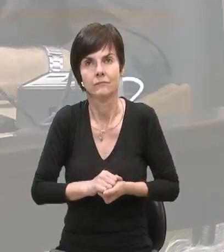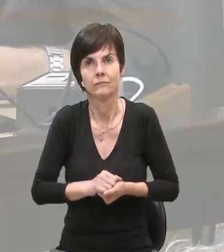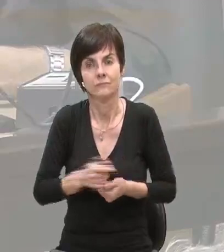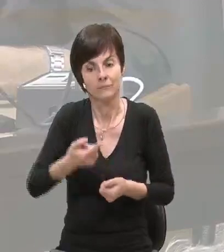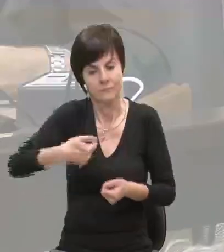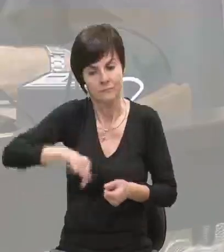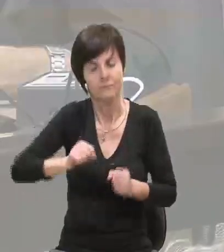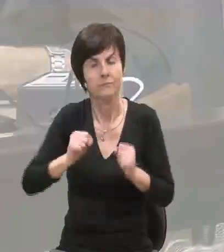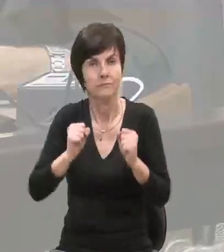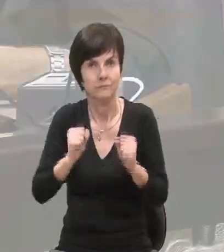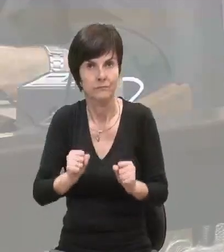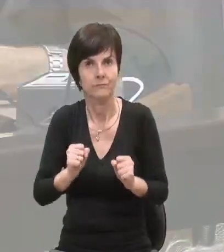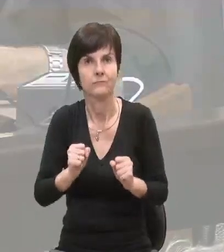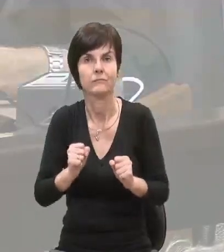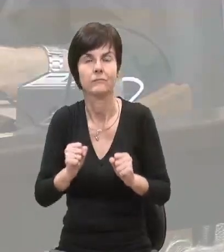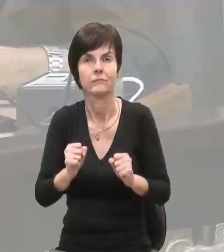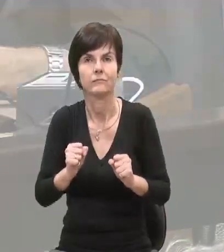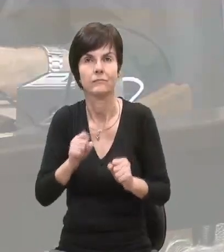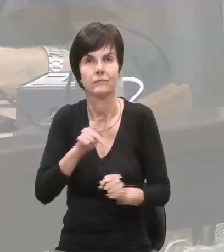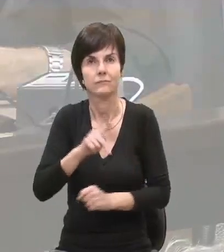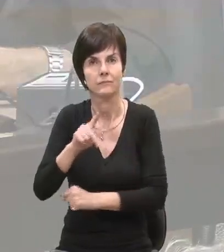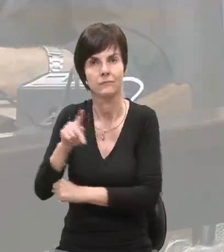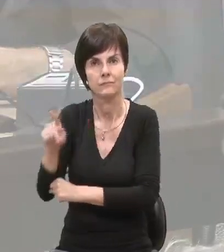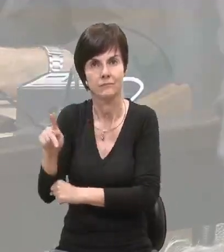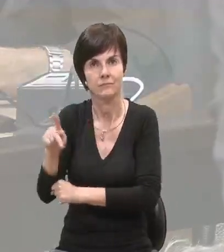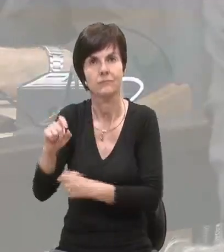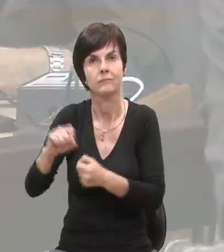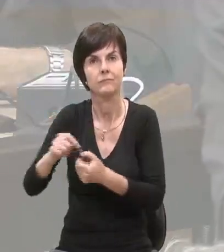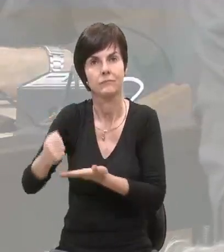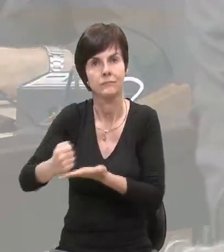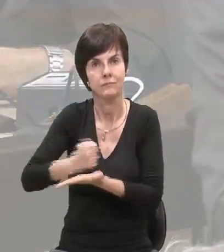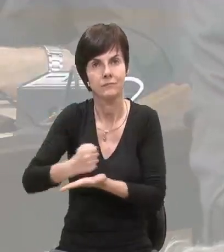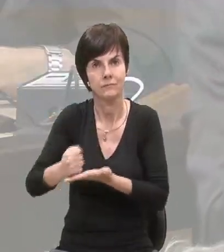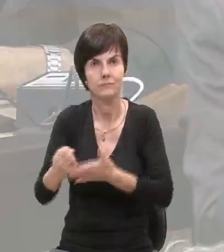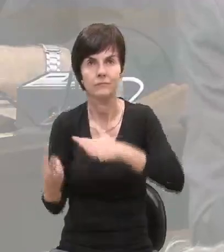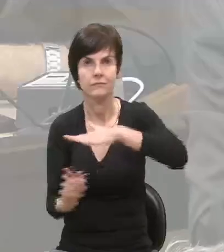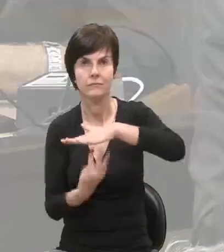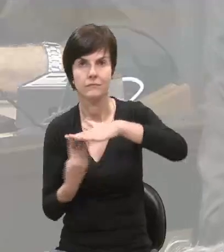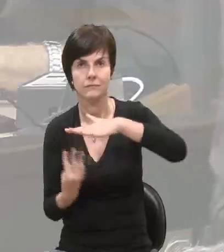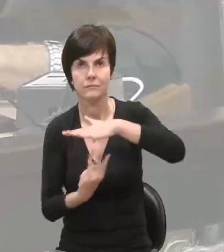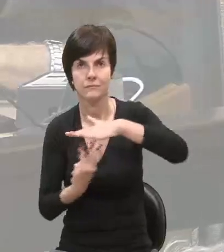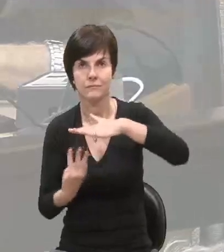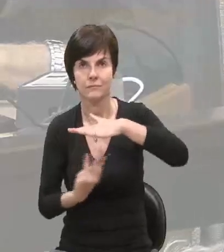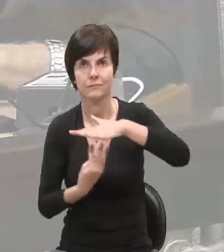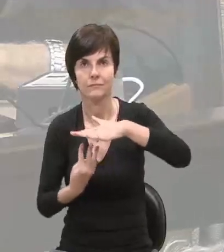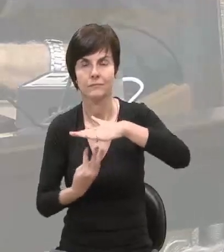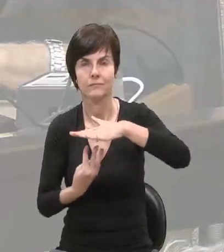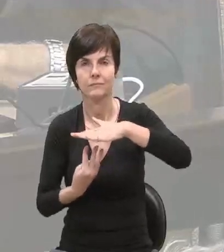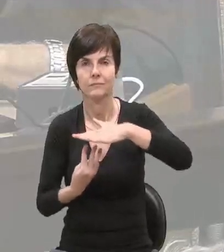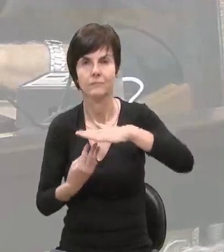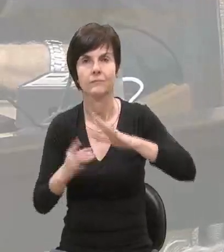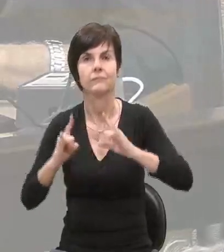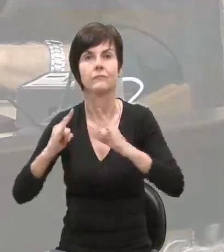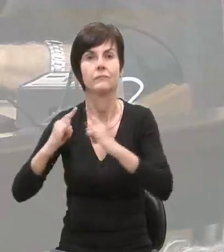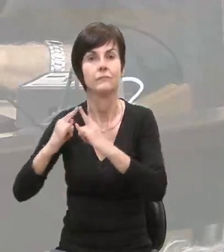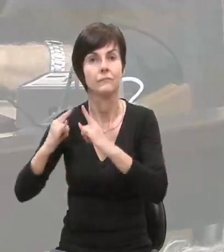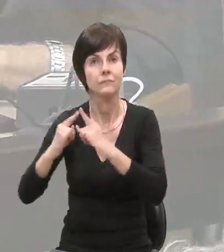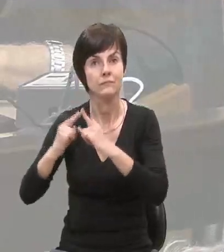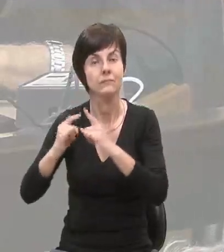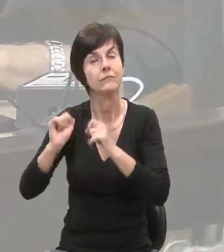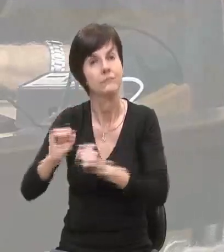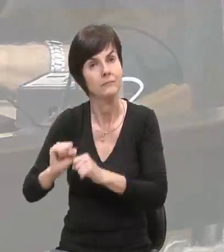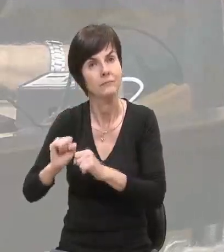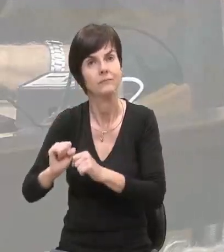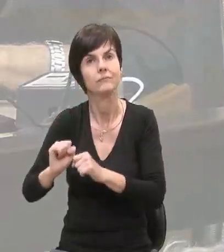então, através destas PPPs, fazer um contrato com instituições que possam